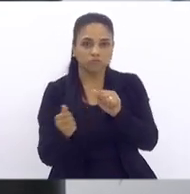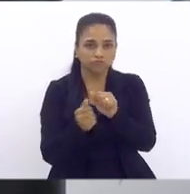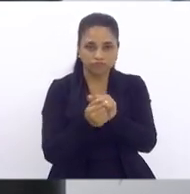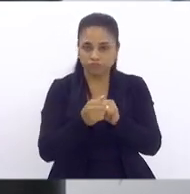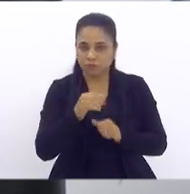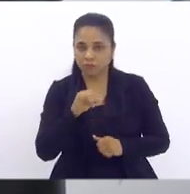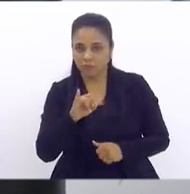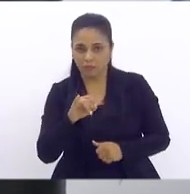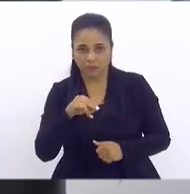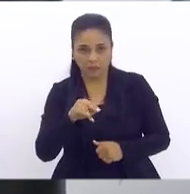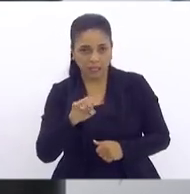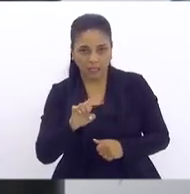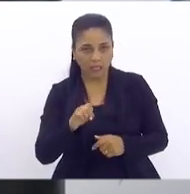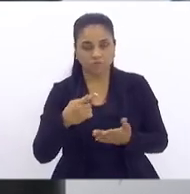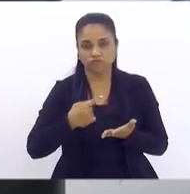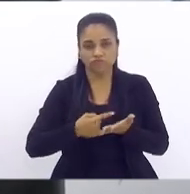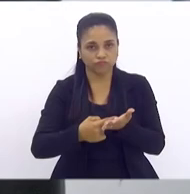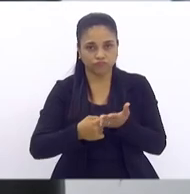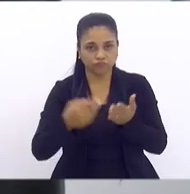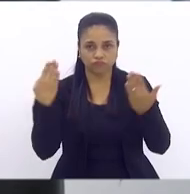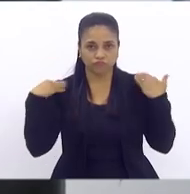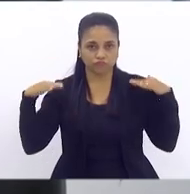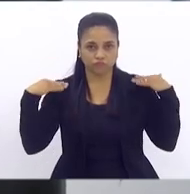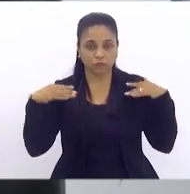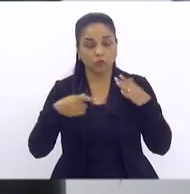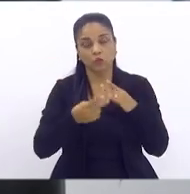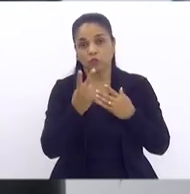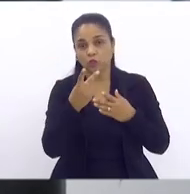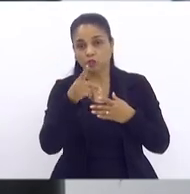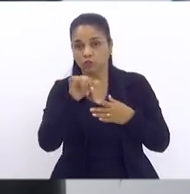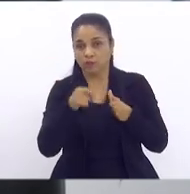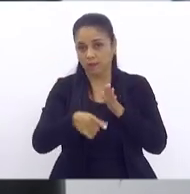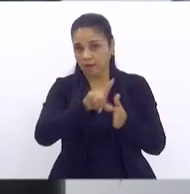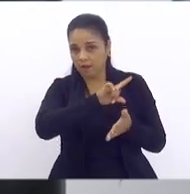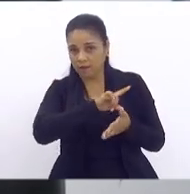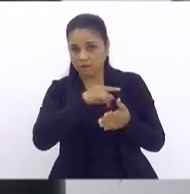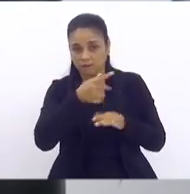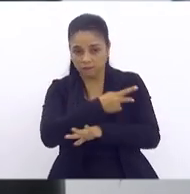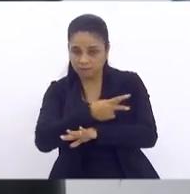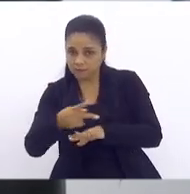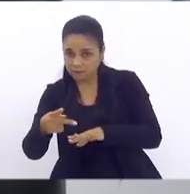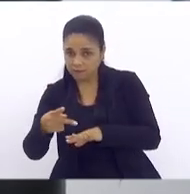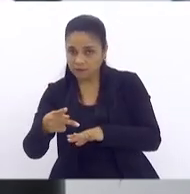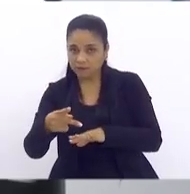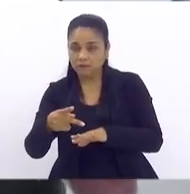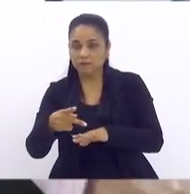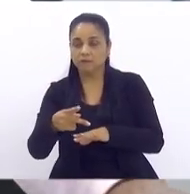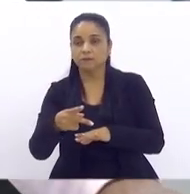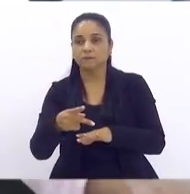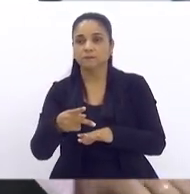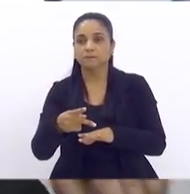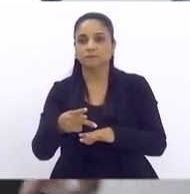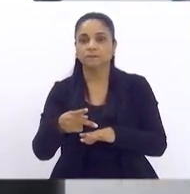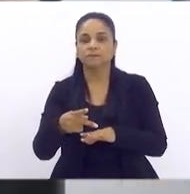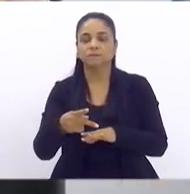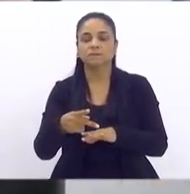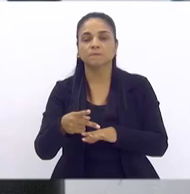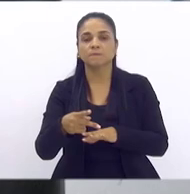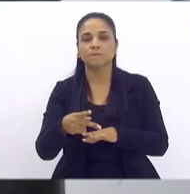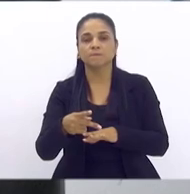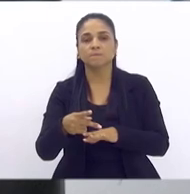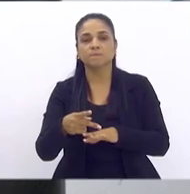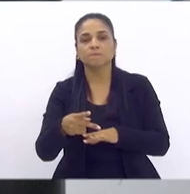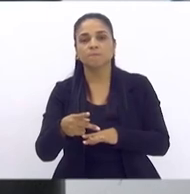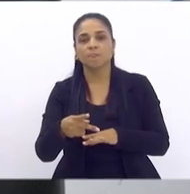combinado. 2 dias antes da visita, da inspeção que ia ser feita, deputado Fábio Serafim e os demais deputados, o Dalto,